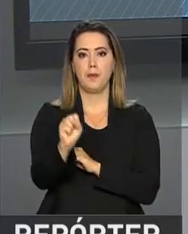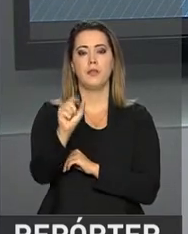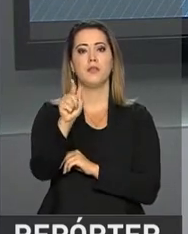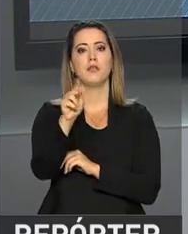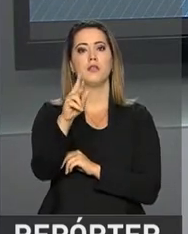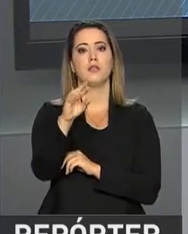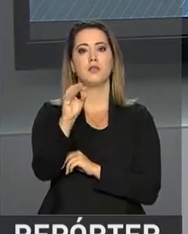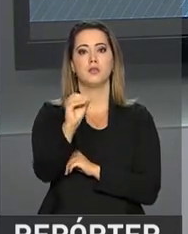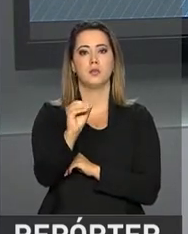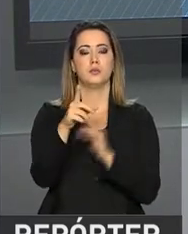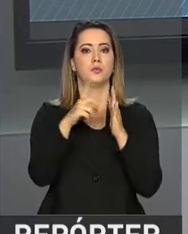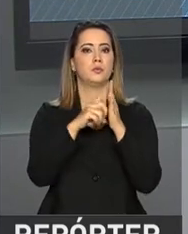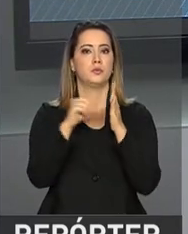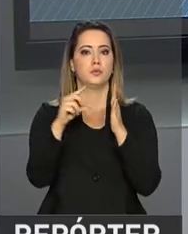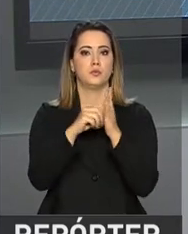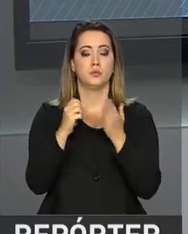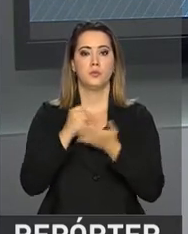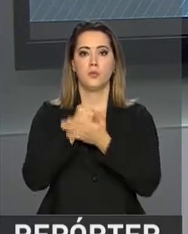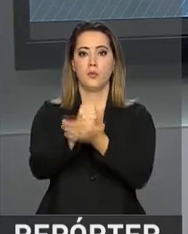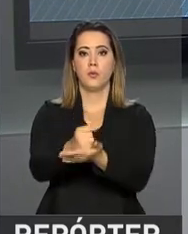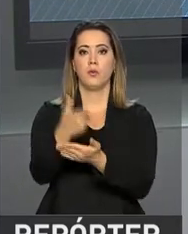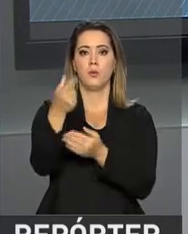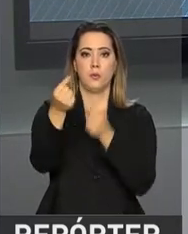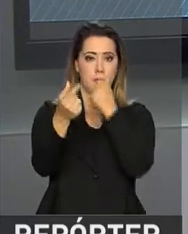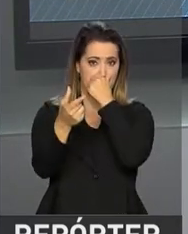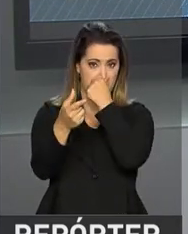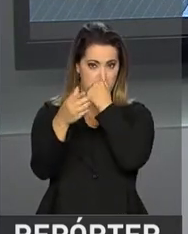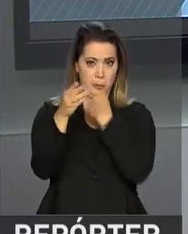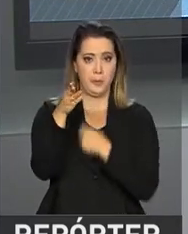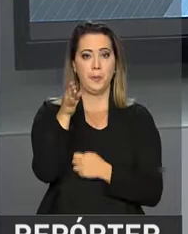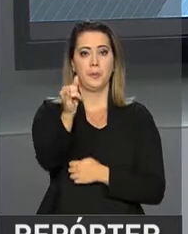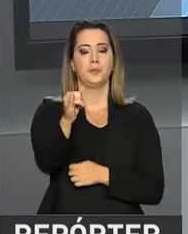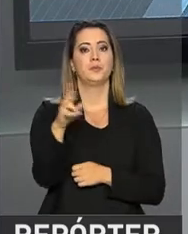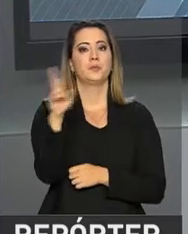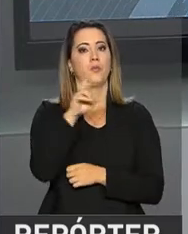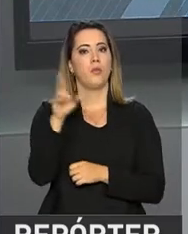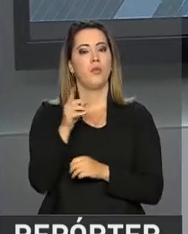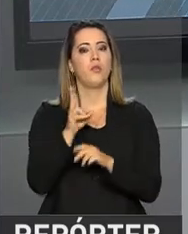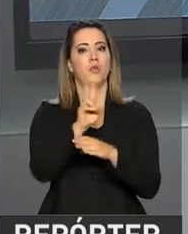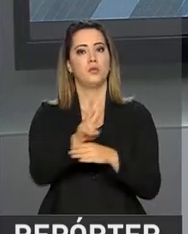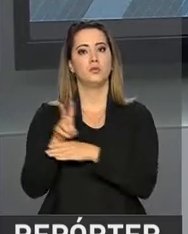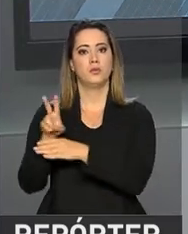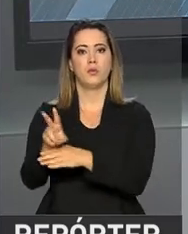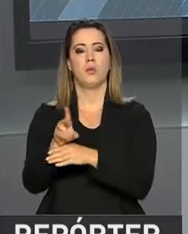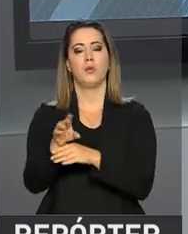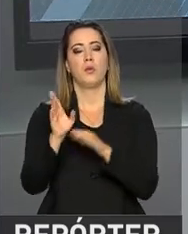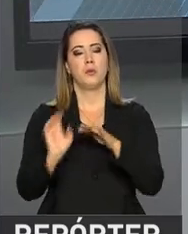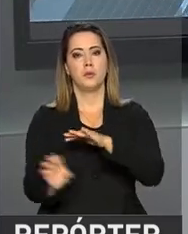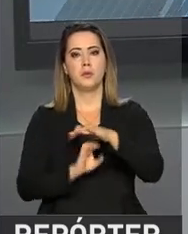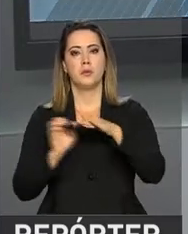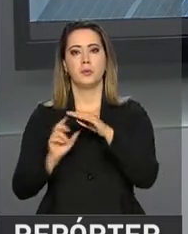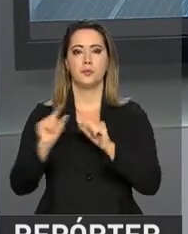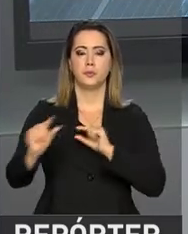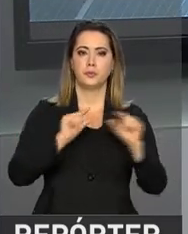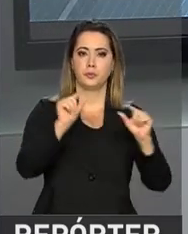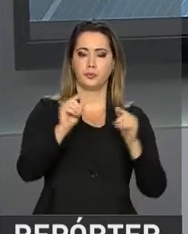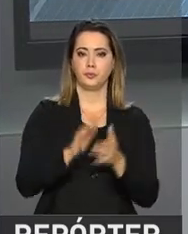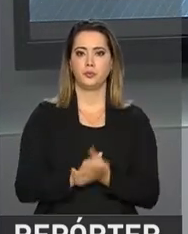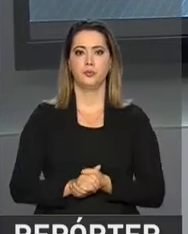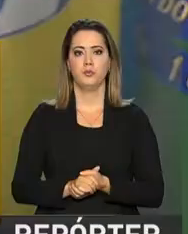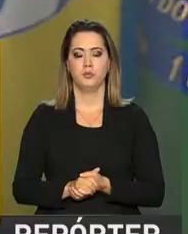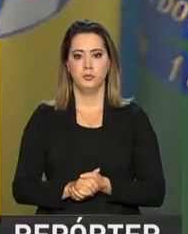palácio do planalto serão oferecidos 20 bilhões de reais em crédito para micro pequenas e médias empresas